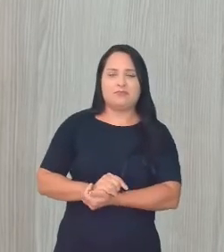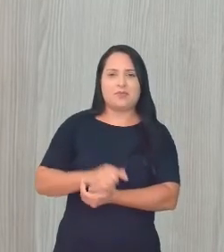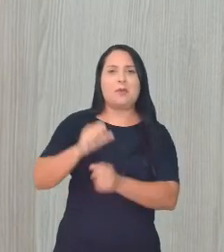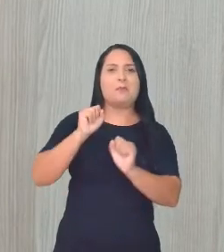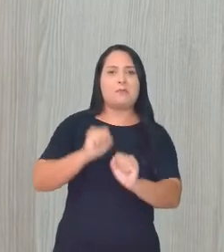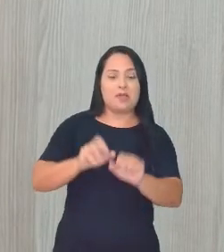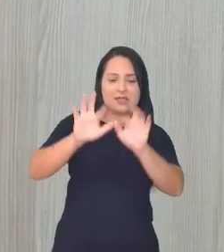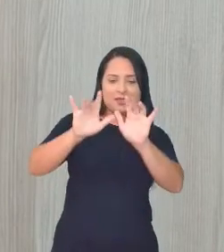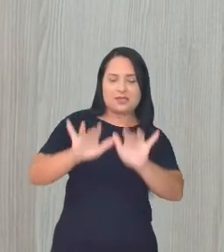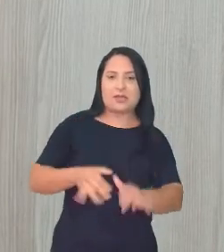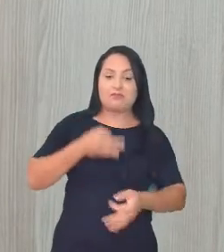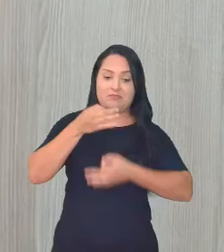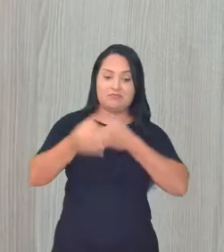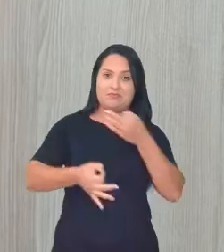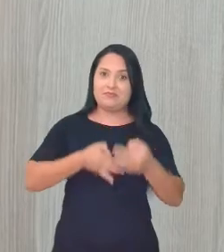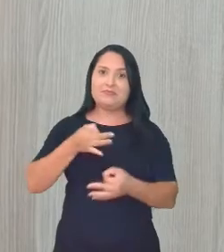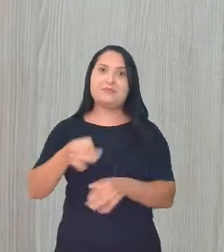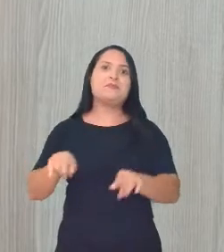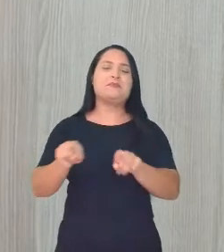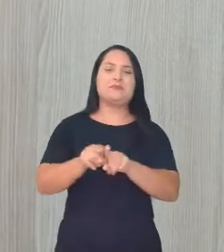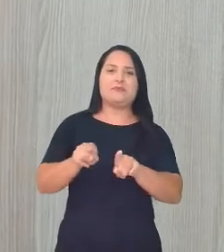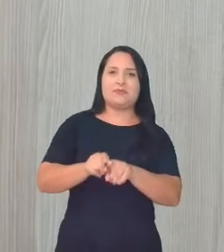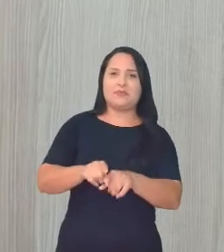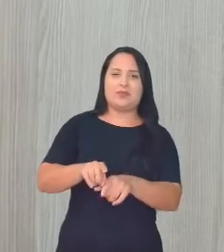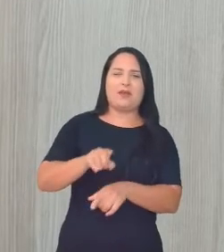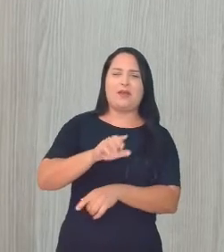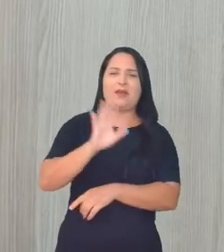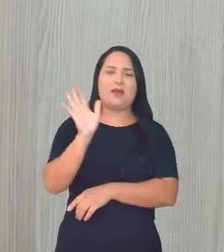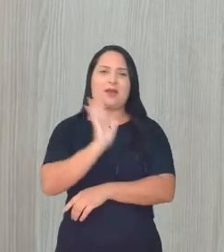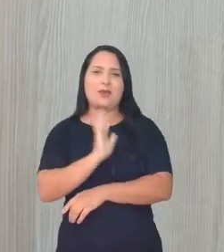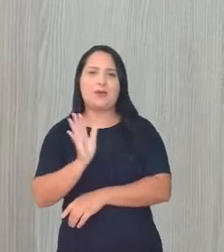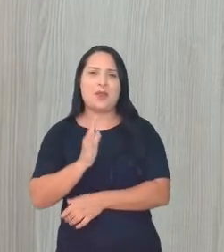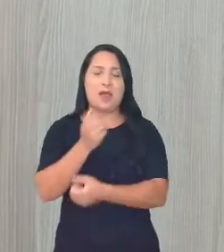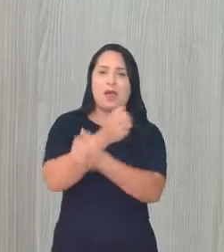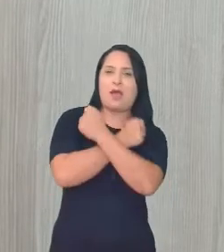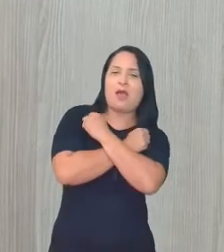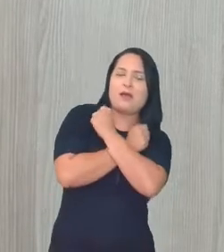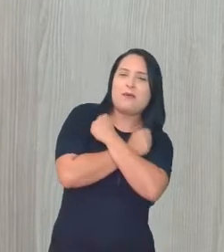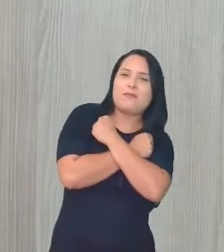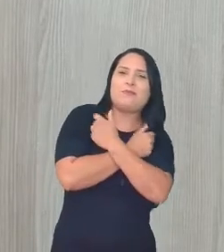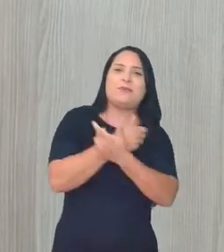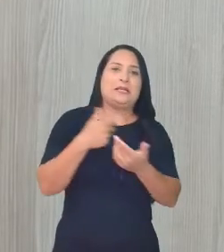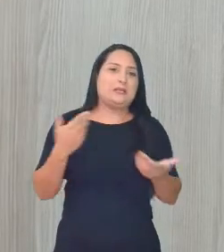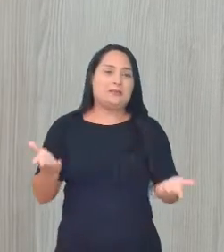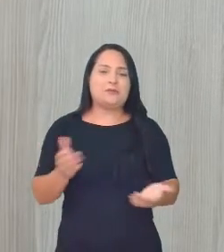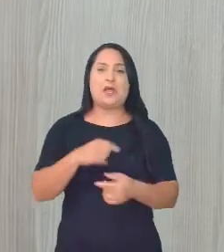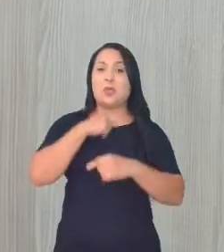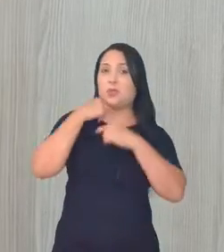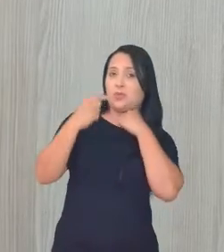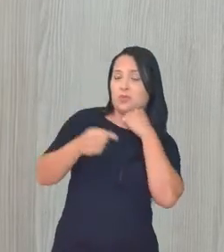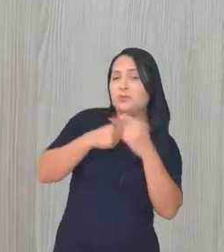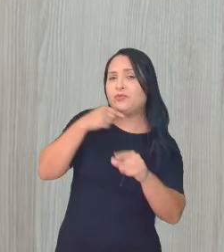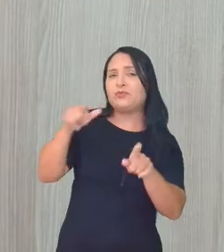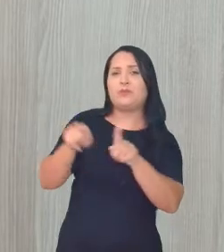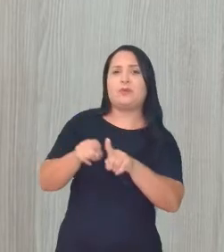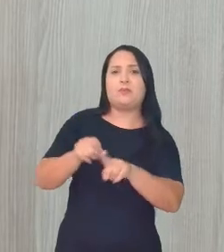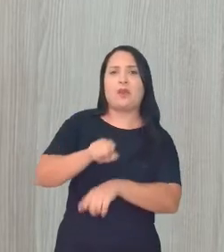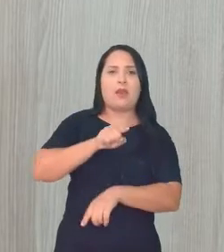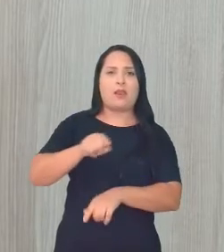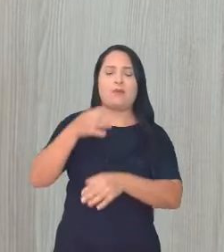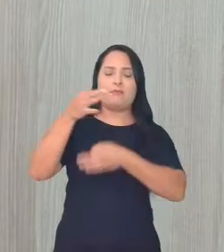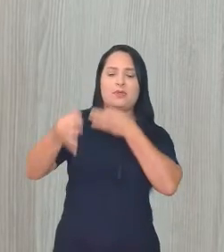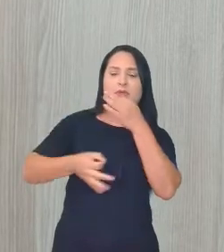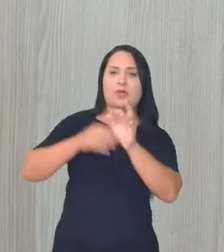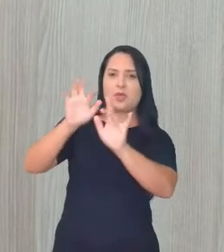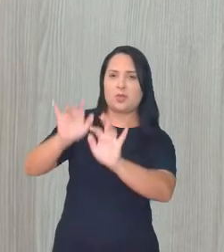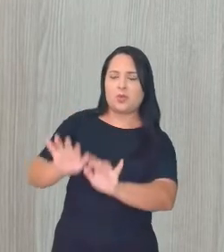recado, né? Deixar um recadozinho, mandar um alô, um abraço. E também, por que não, tirar dúvidas lá pelos